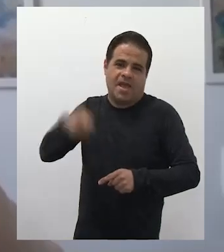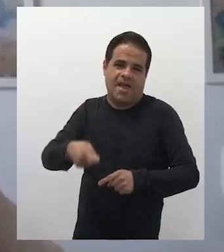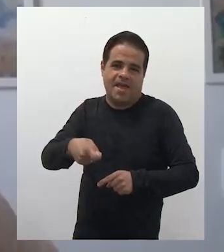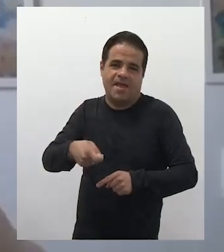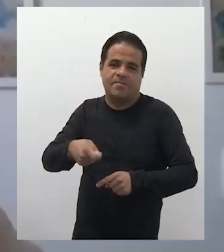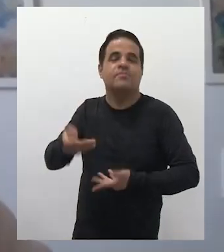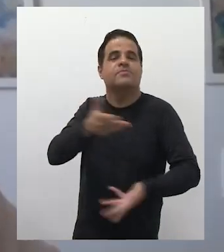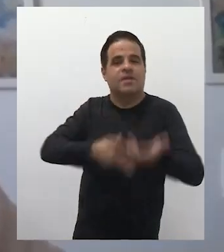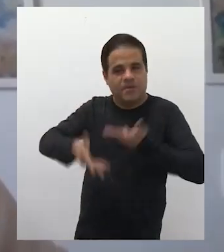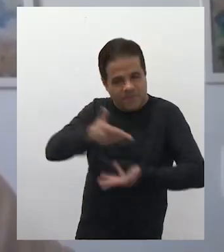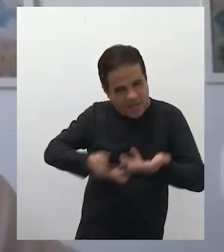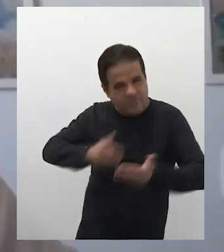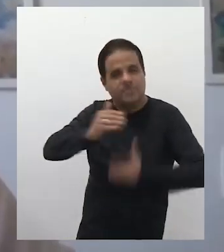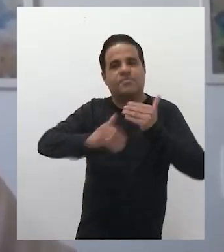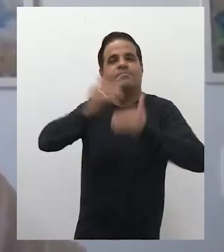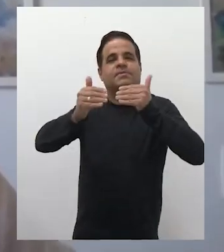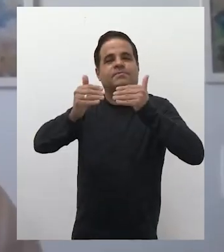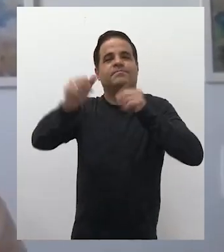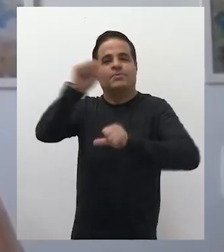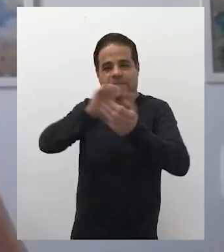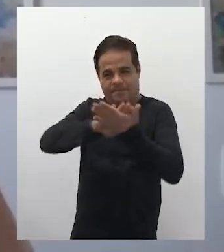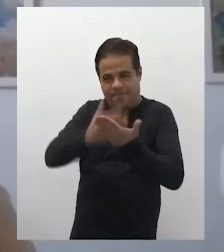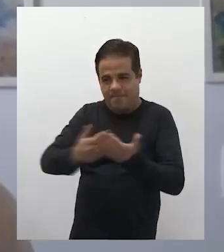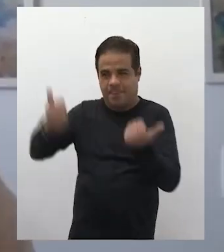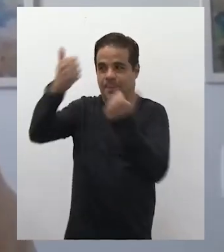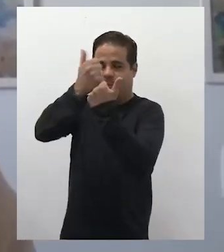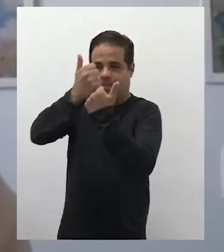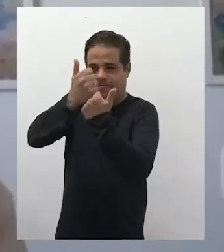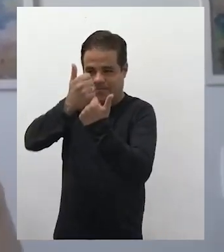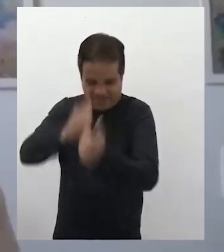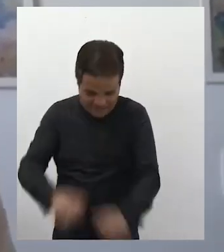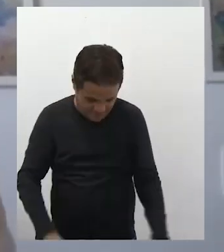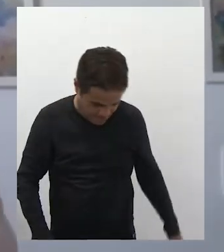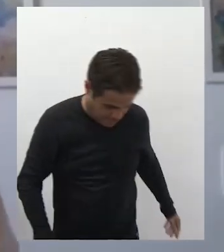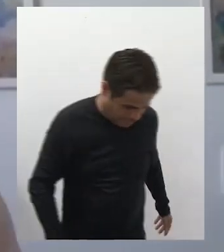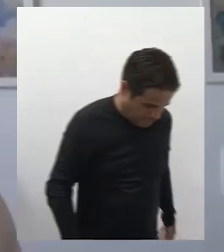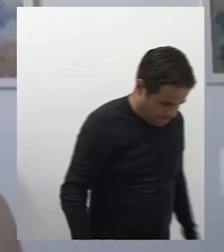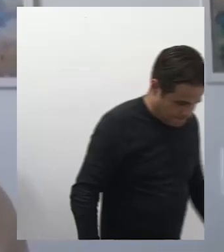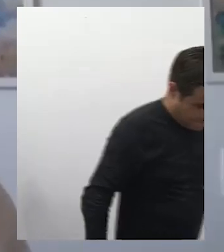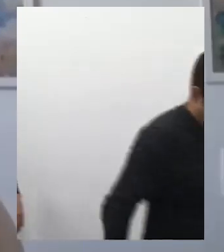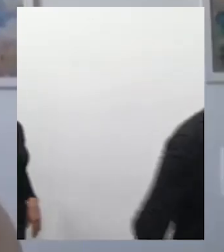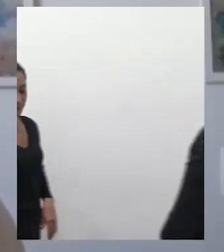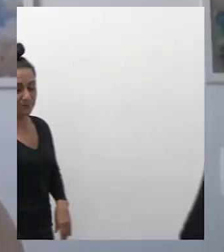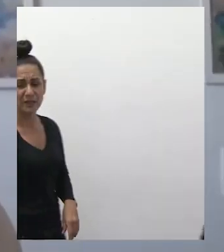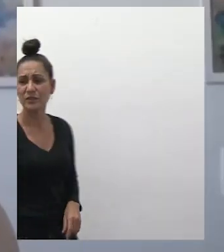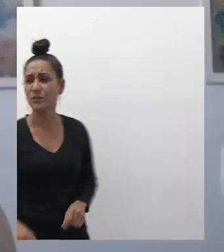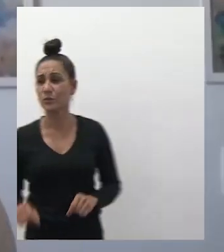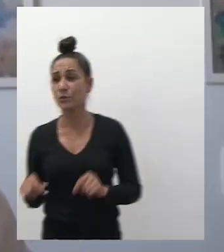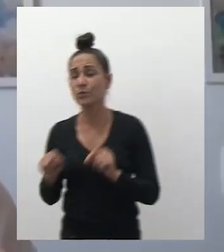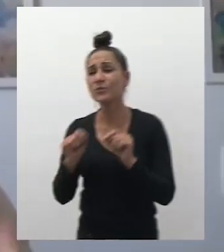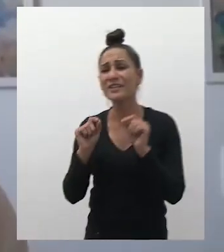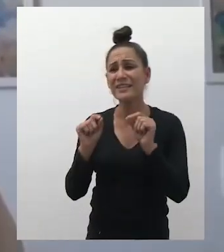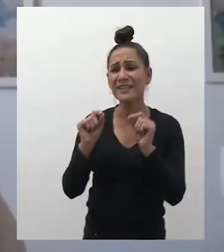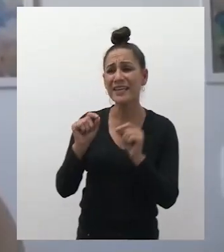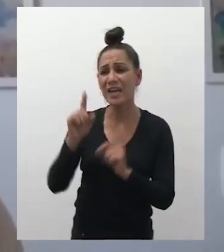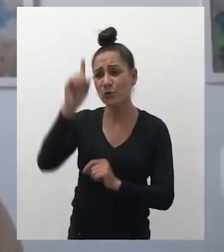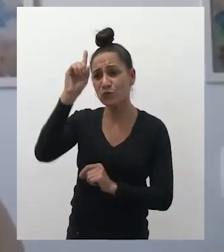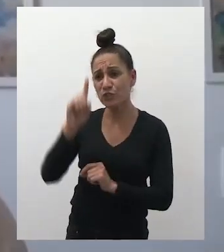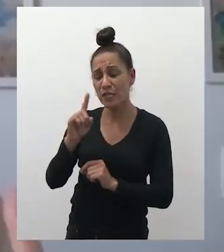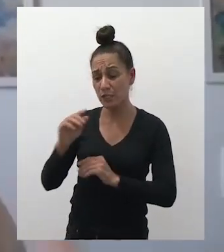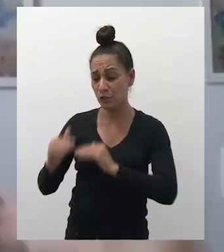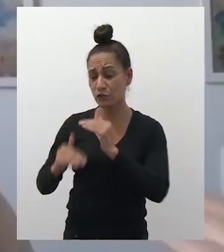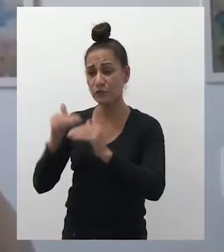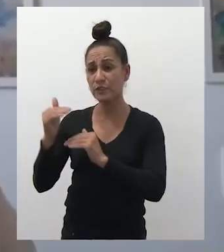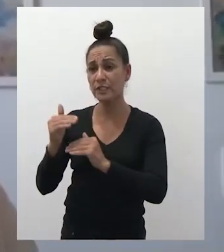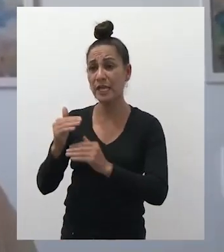está relacionado ao desenvolvimento. O que é, então, esse direito ao desenvolvimento? É a passagem